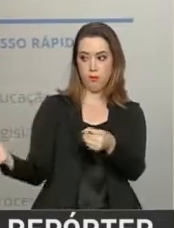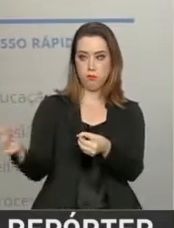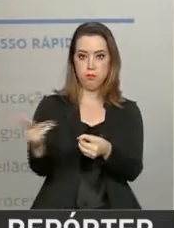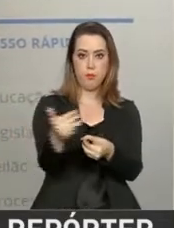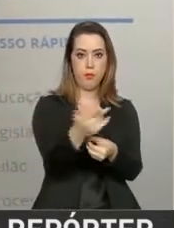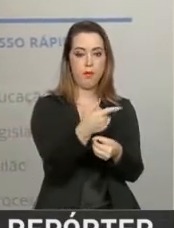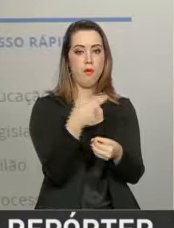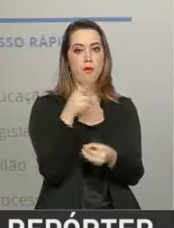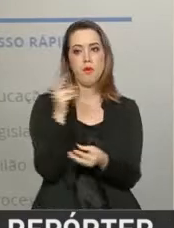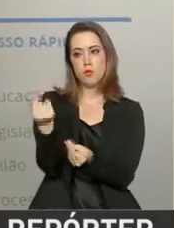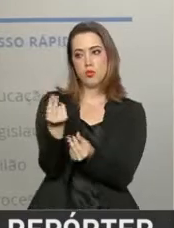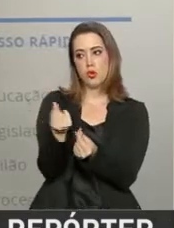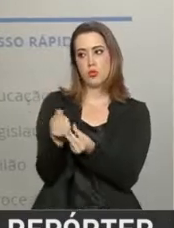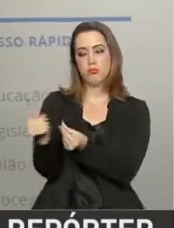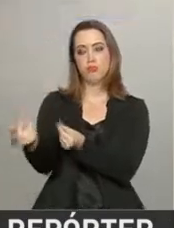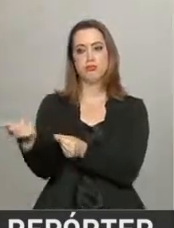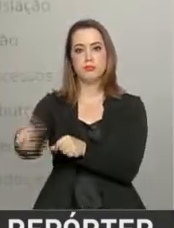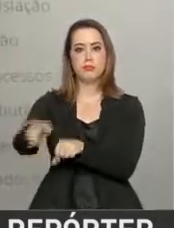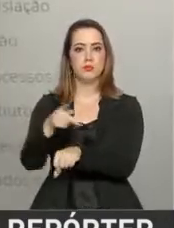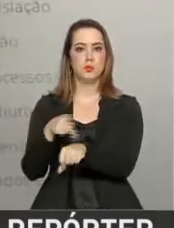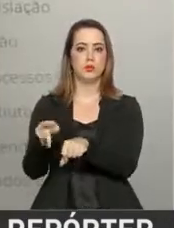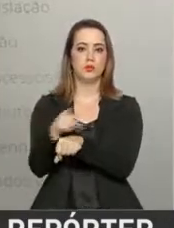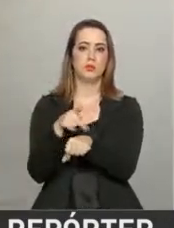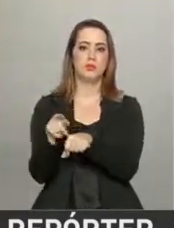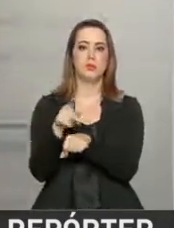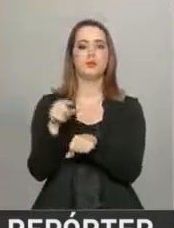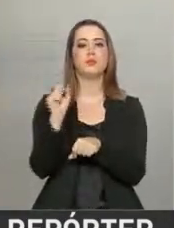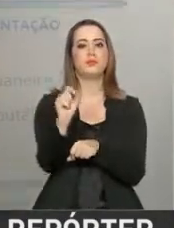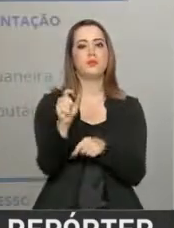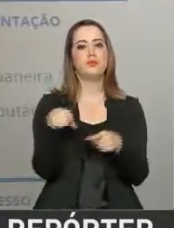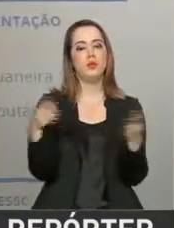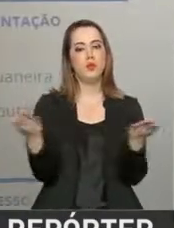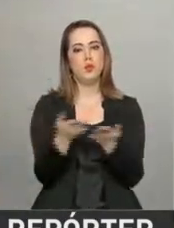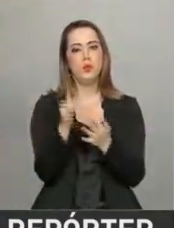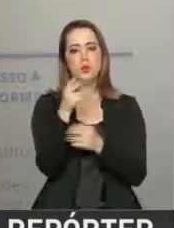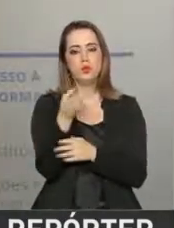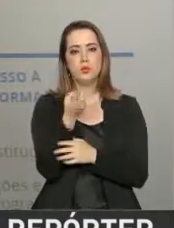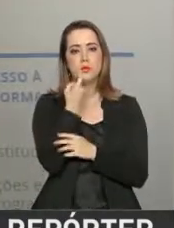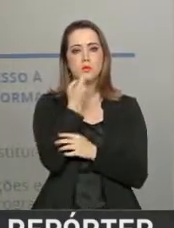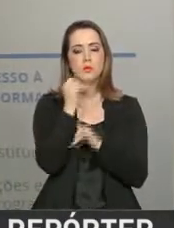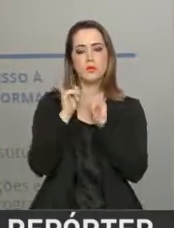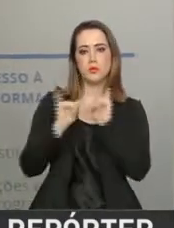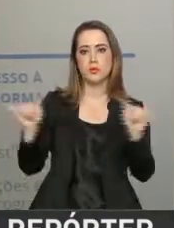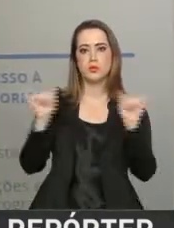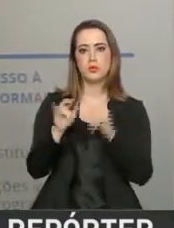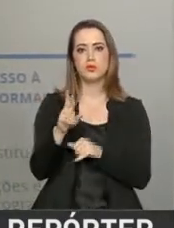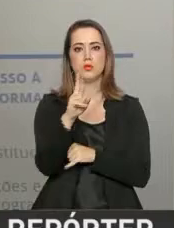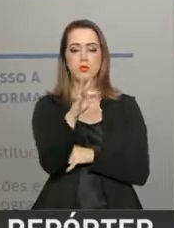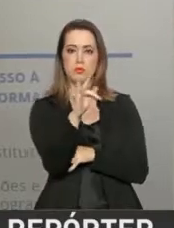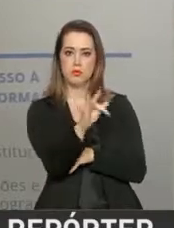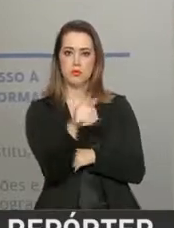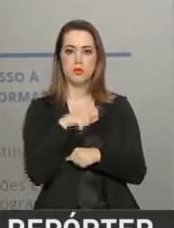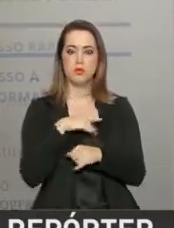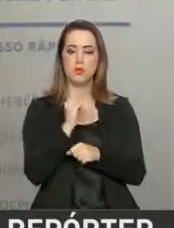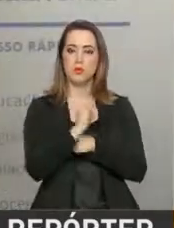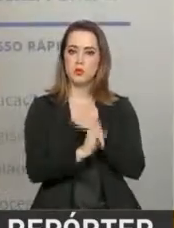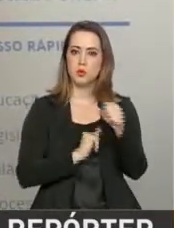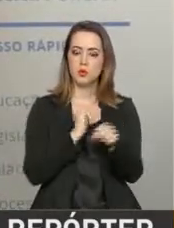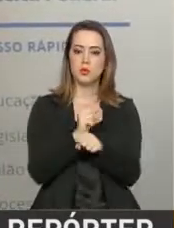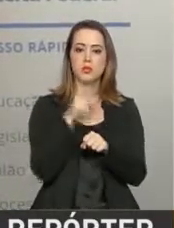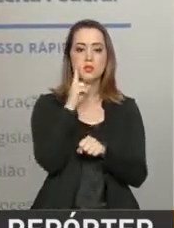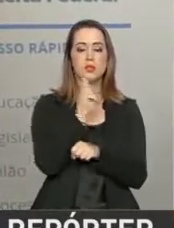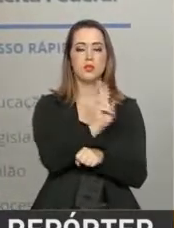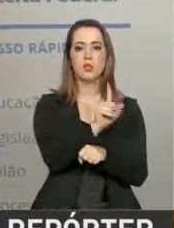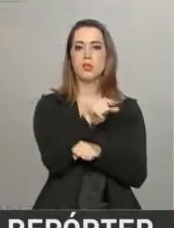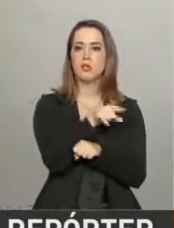recursos não declarados mantidos no exterior foi divulgada nesta sexta-feira pela Receita Federal. O conteúdo está no site da Receita